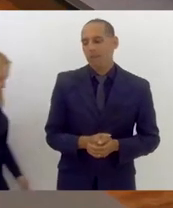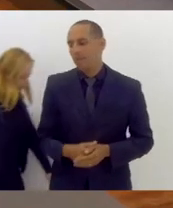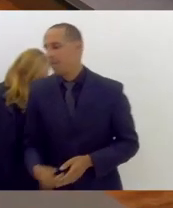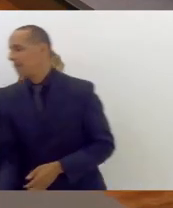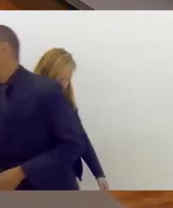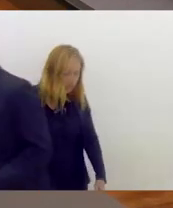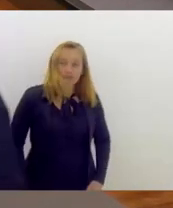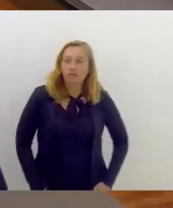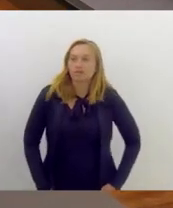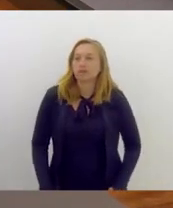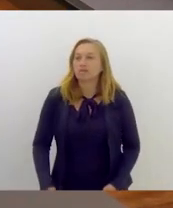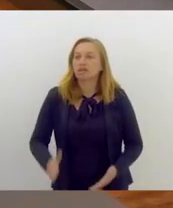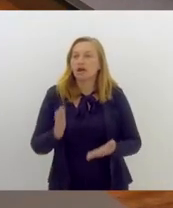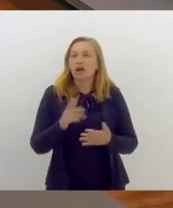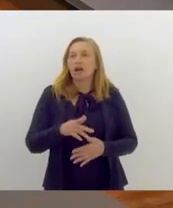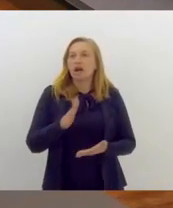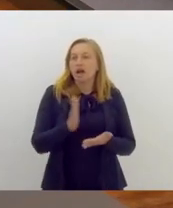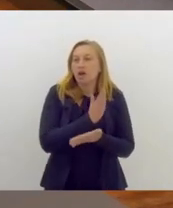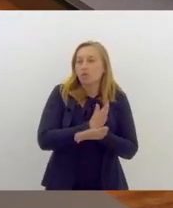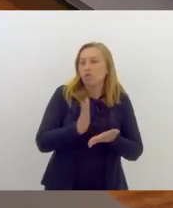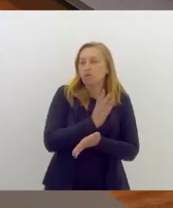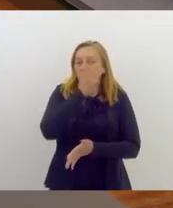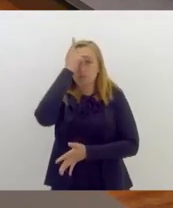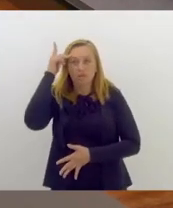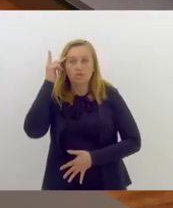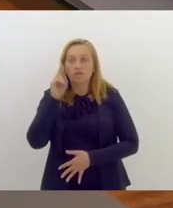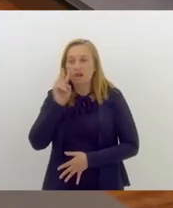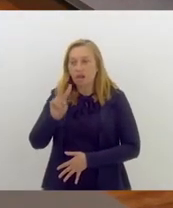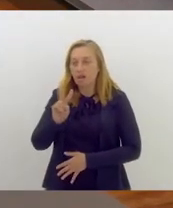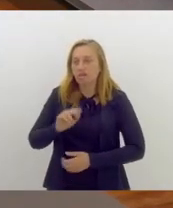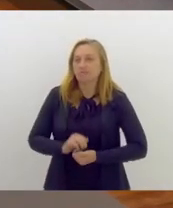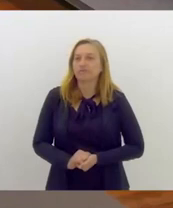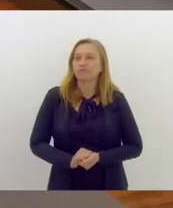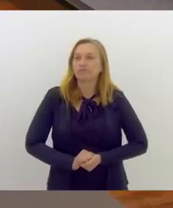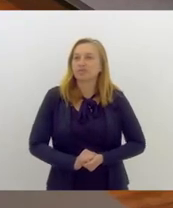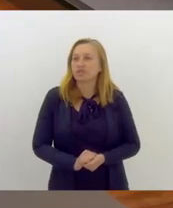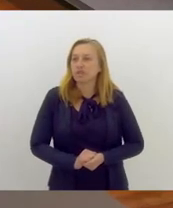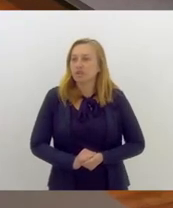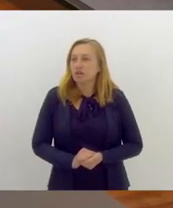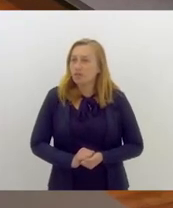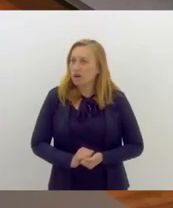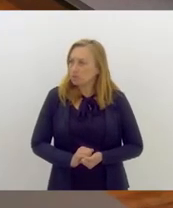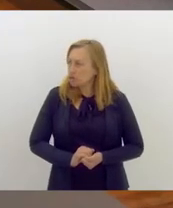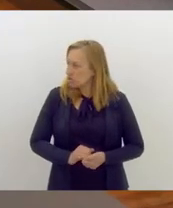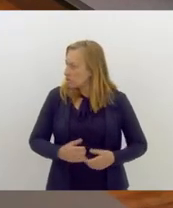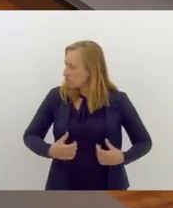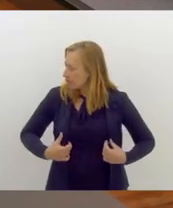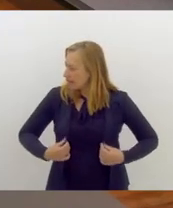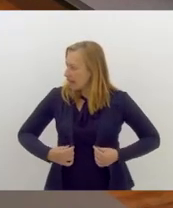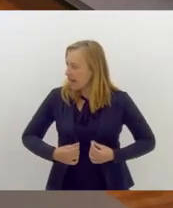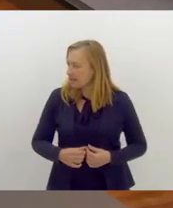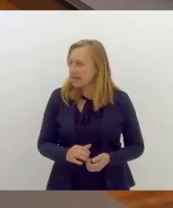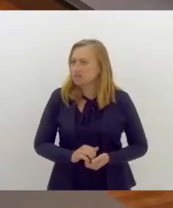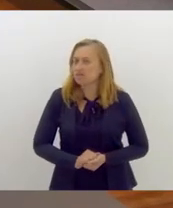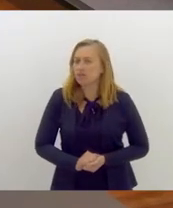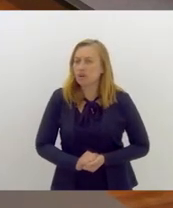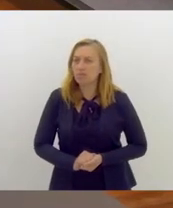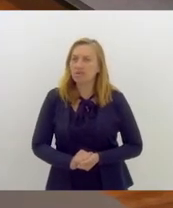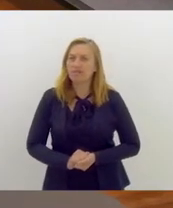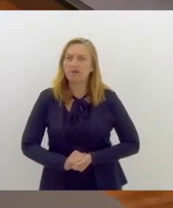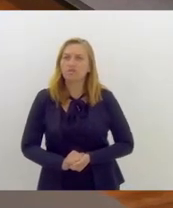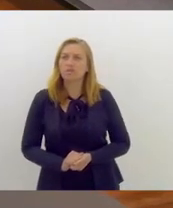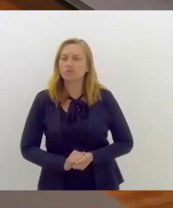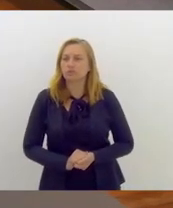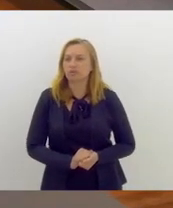que nós temos que algumas pessoas lá morreram só que isso não chega na grande mídia né É o quê abafado e